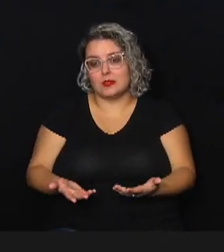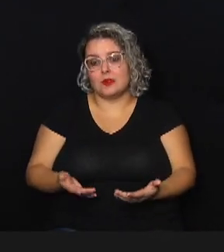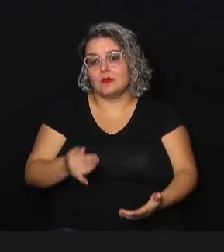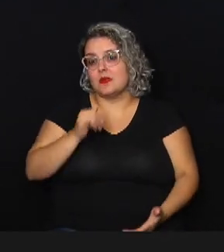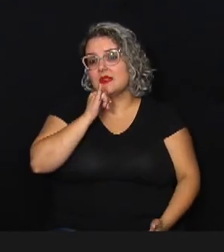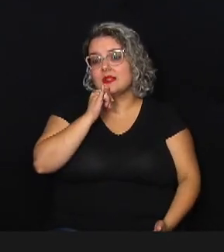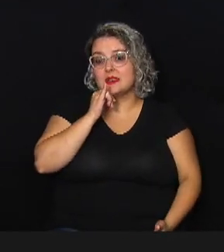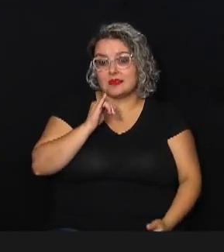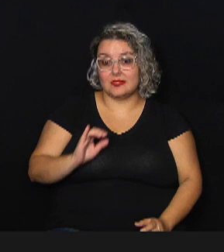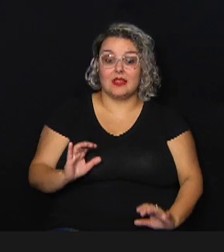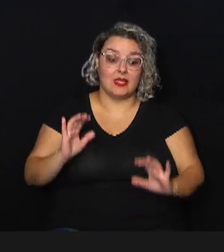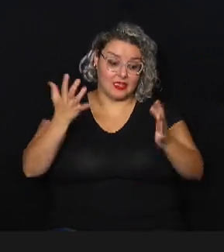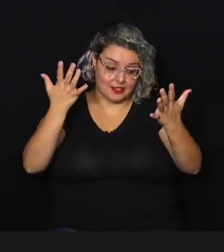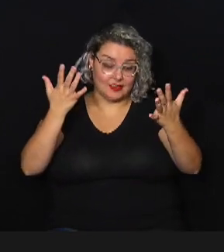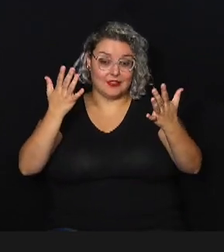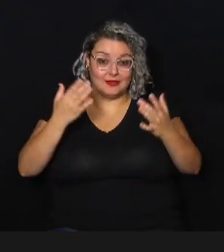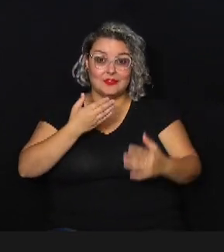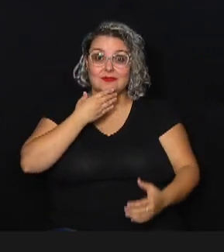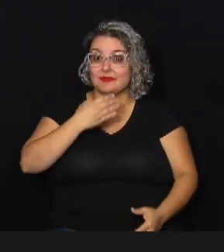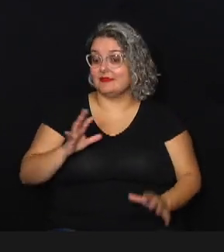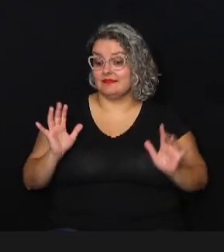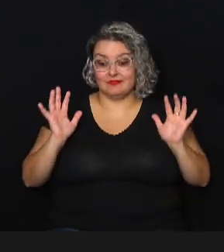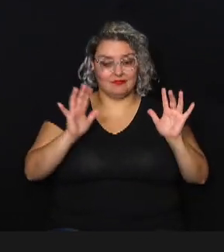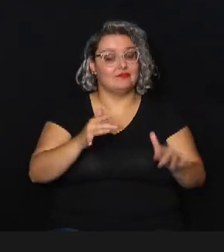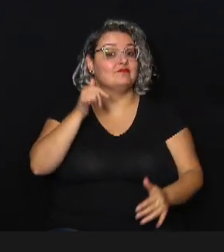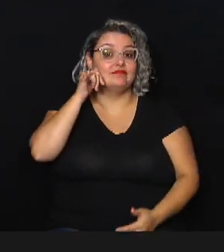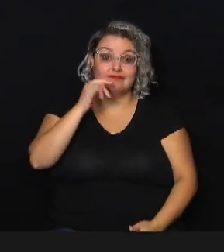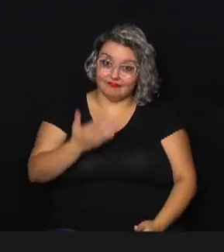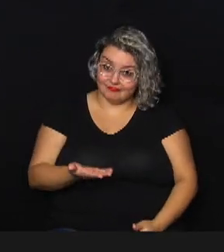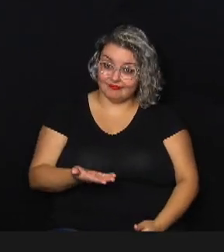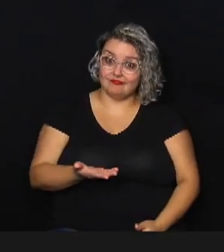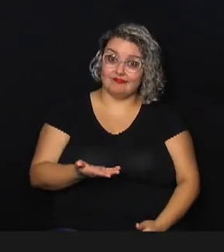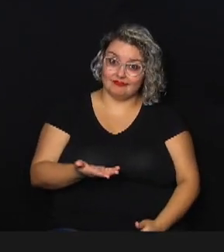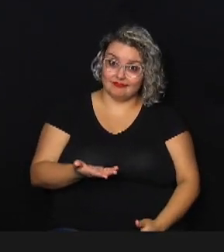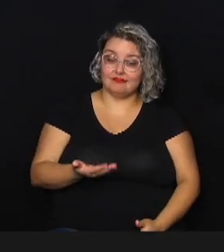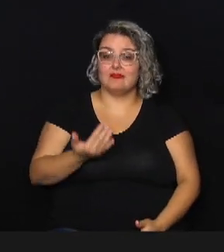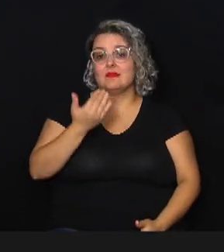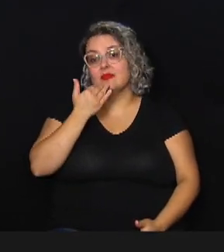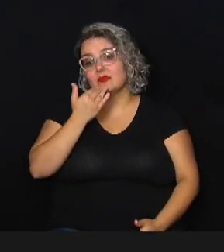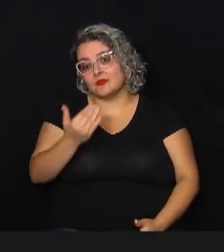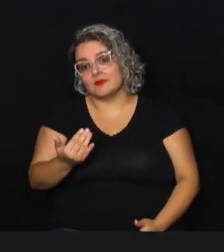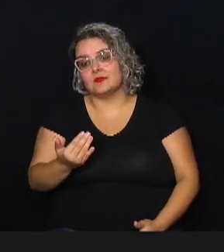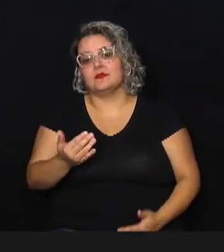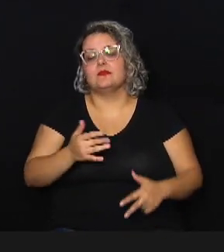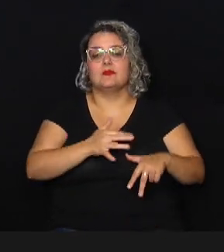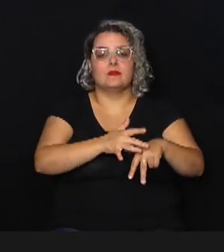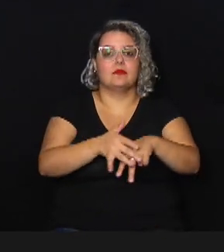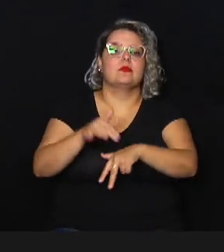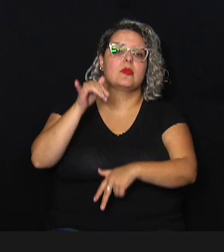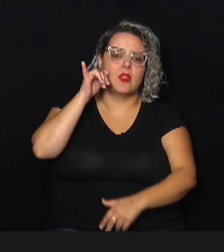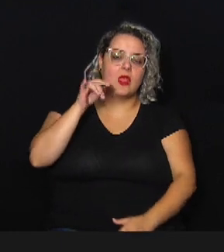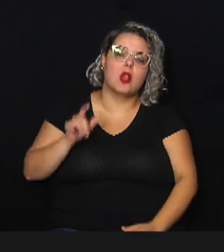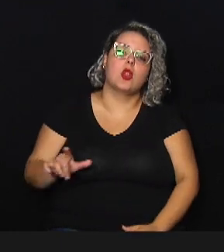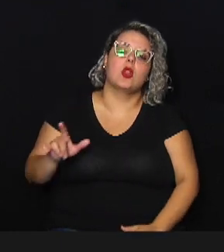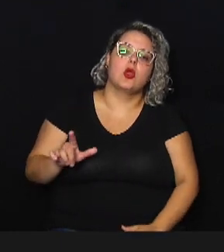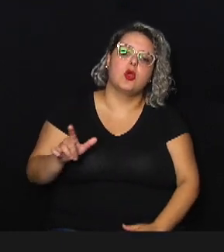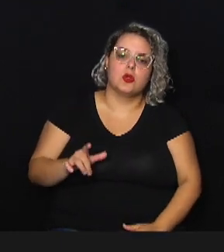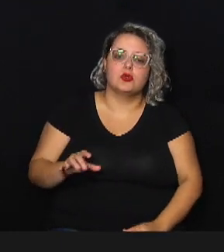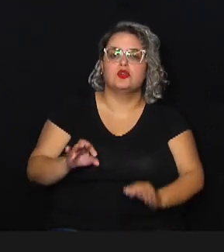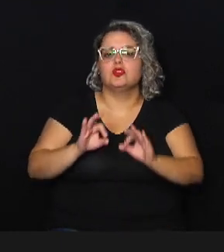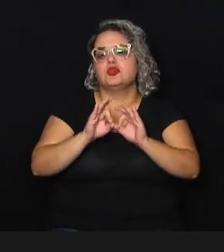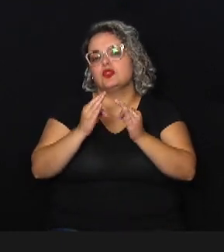de Natal da família que vai todo mundo. Então, isso aí a gente pede ao paciente evitar. É óbvio que a família é